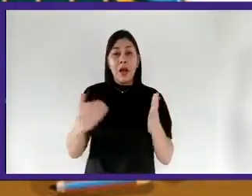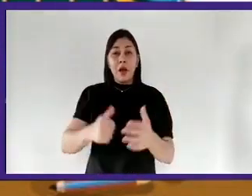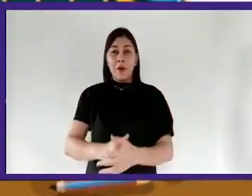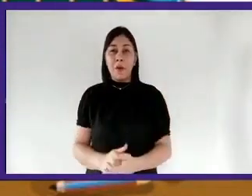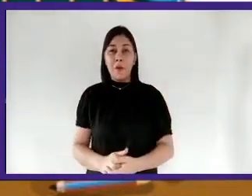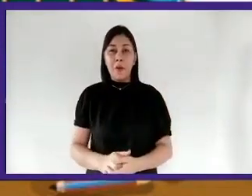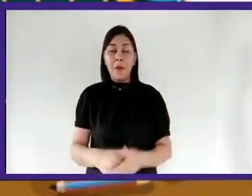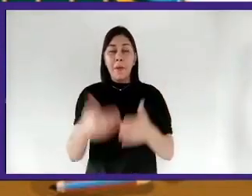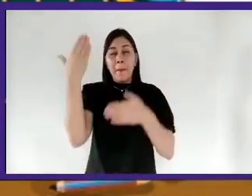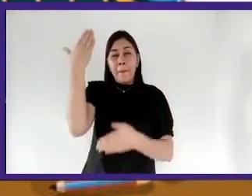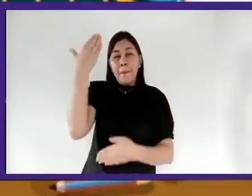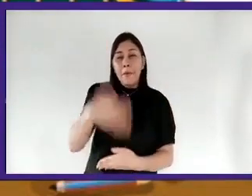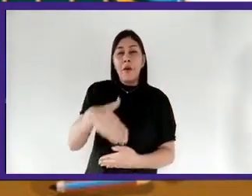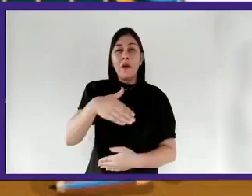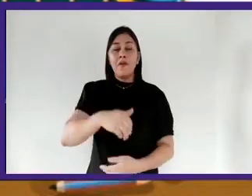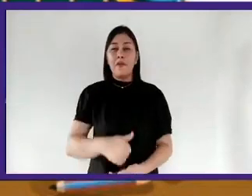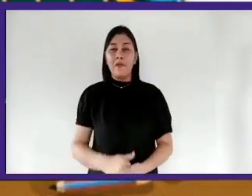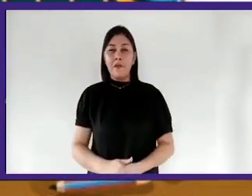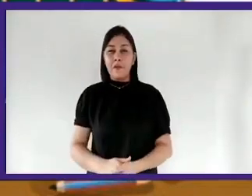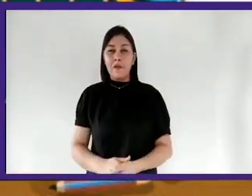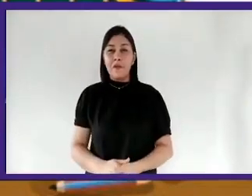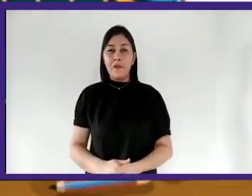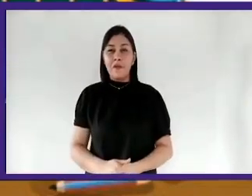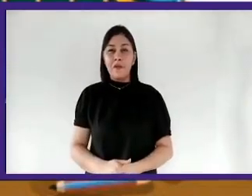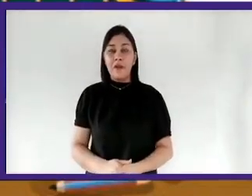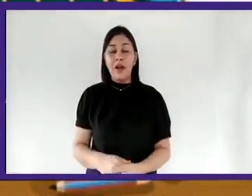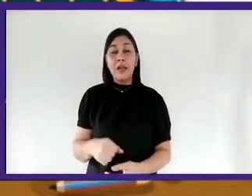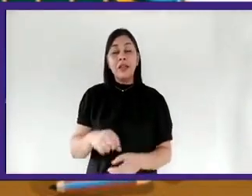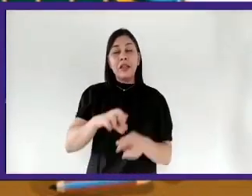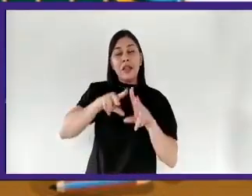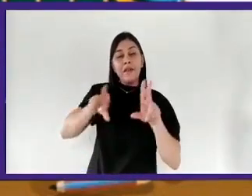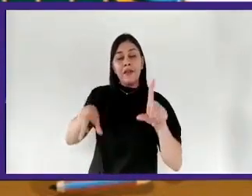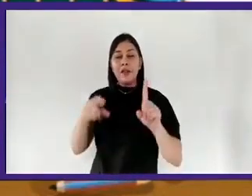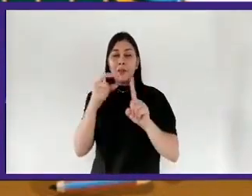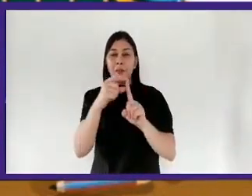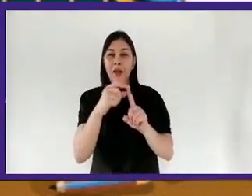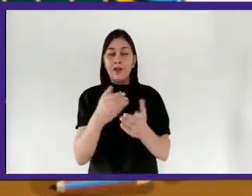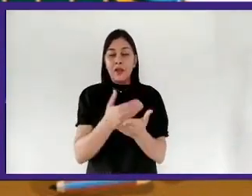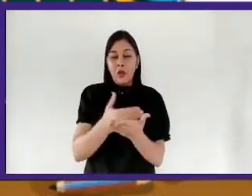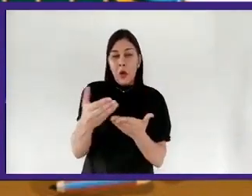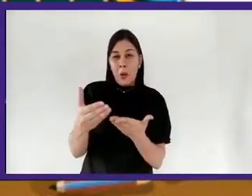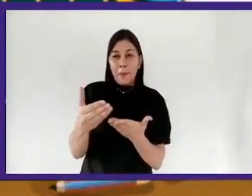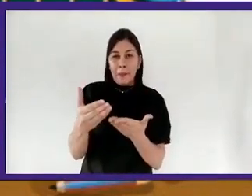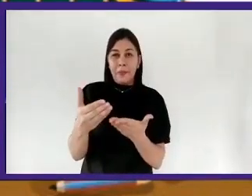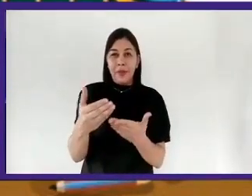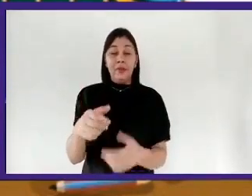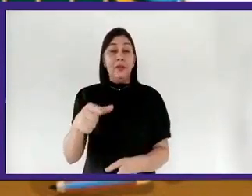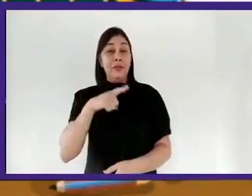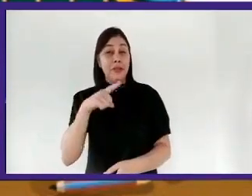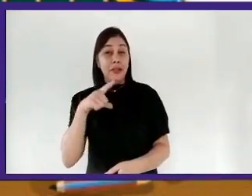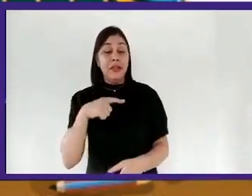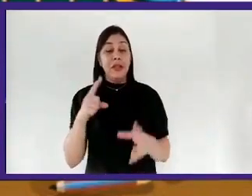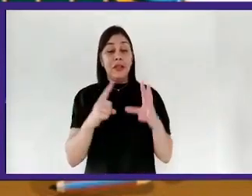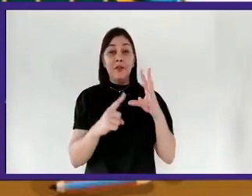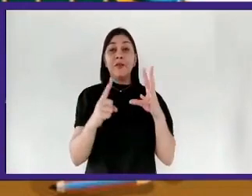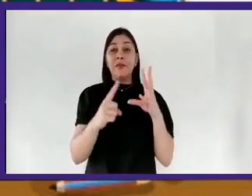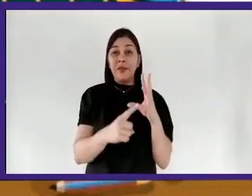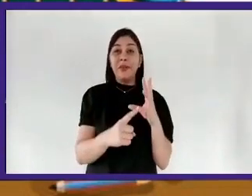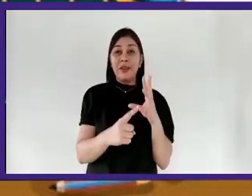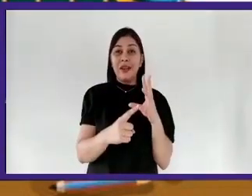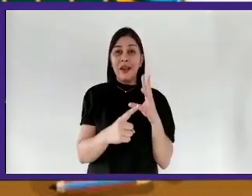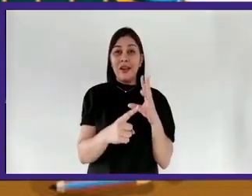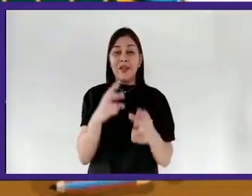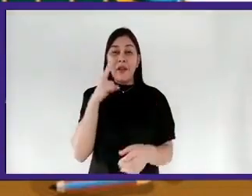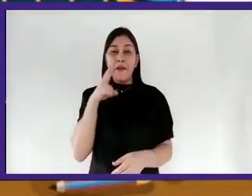Agora, para comprovar mais ainda e mostrar outras palavras que começam com e que têm